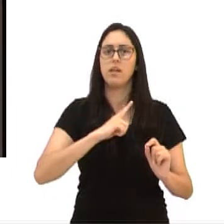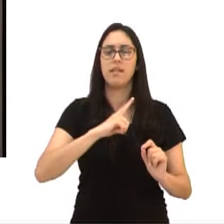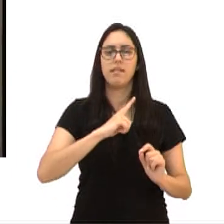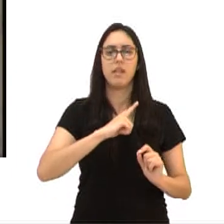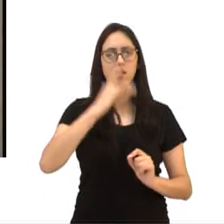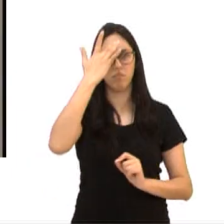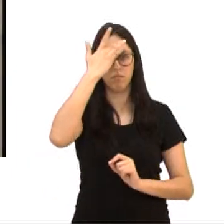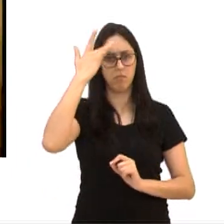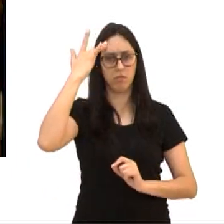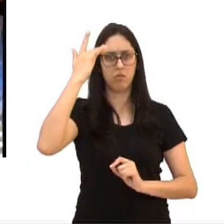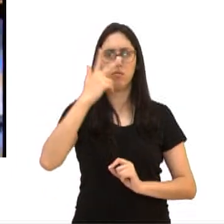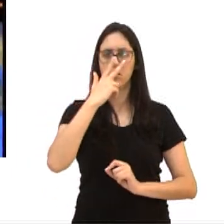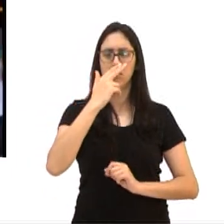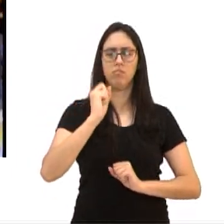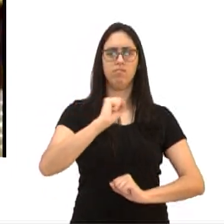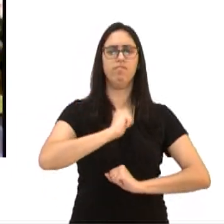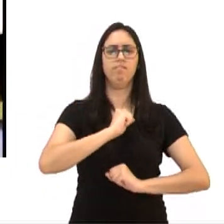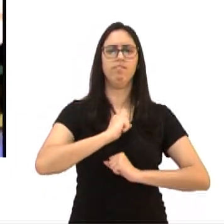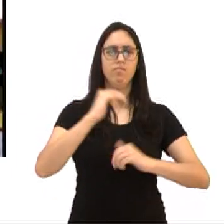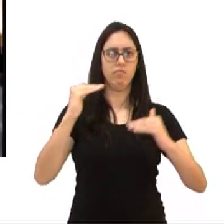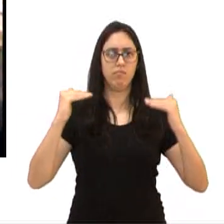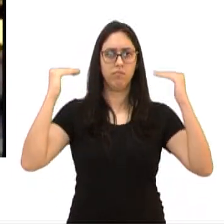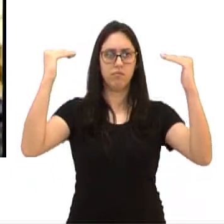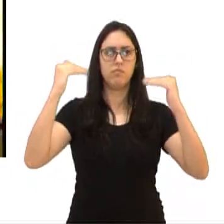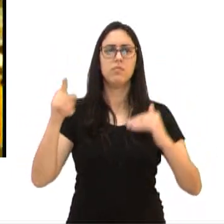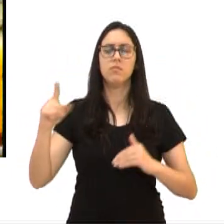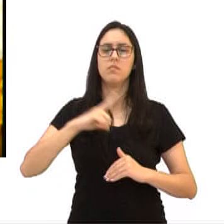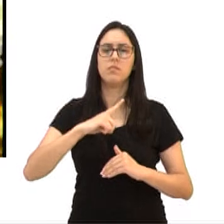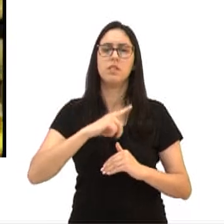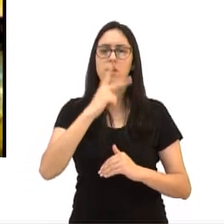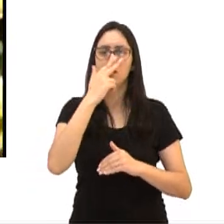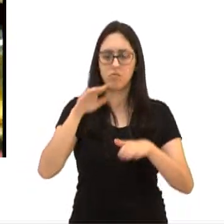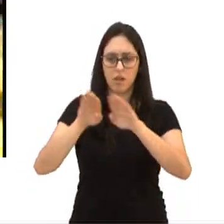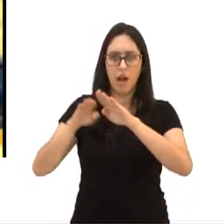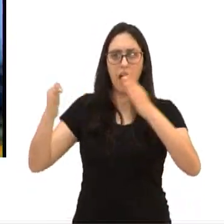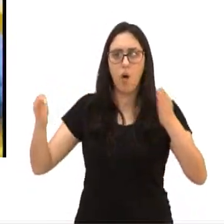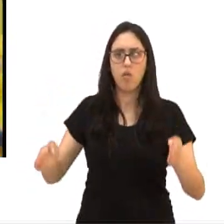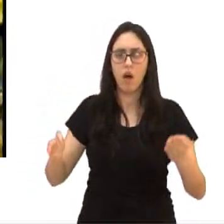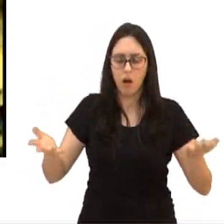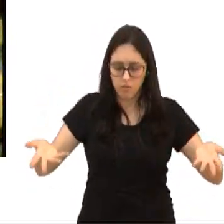sacerdote, oferece diferentes elementos para o altar.